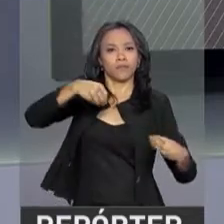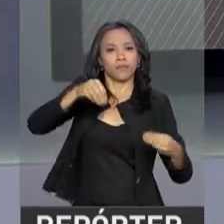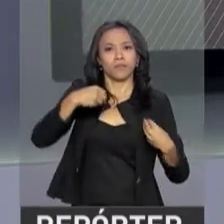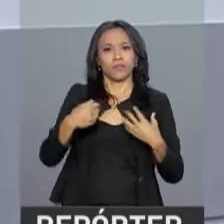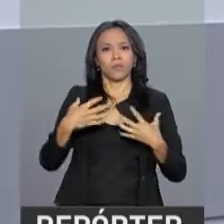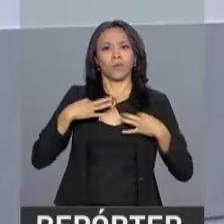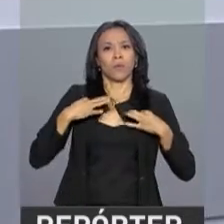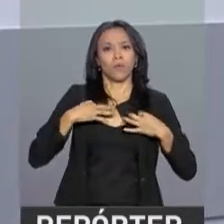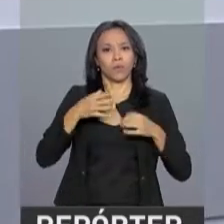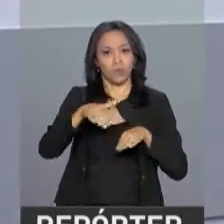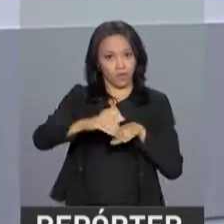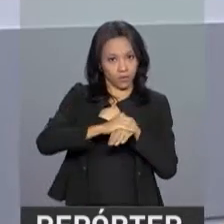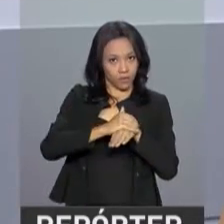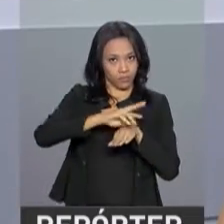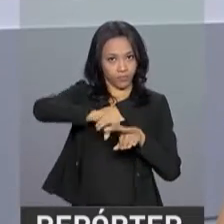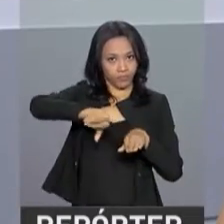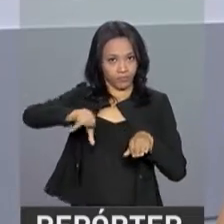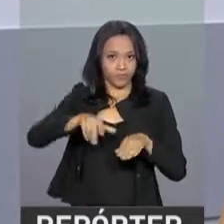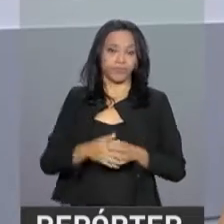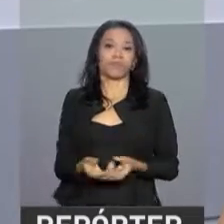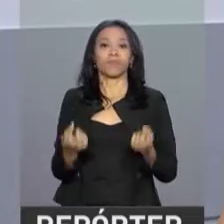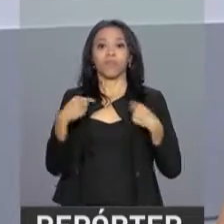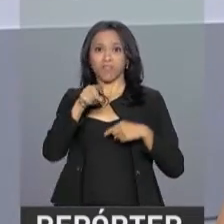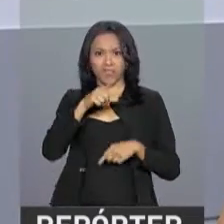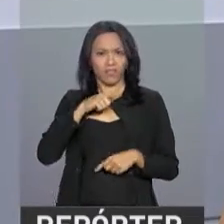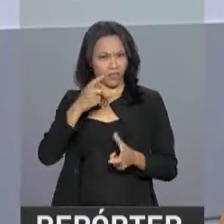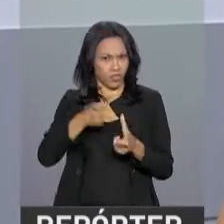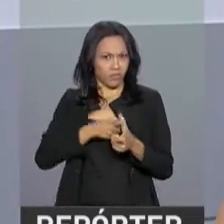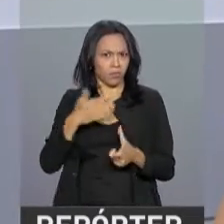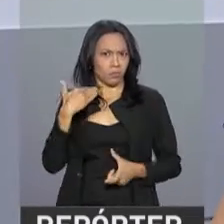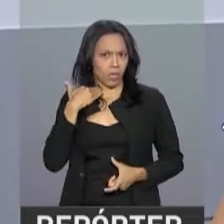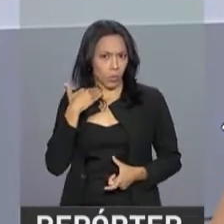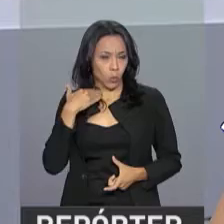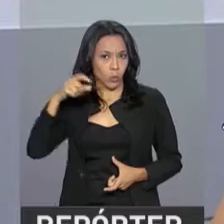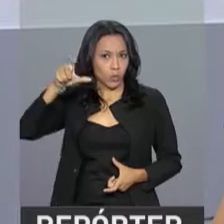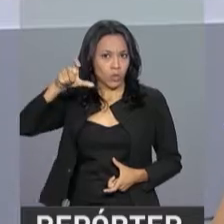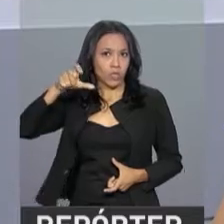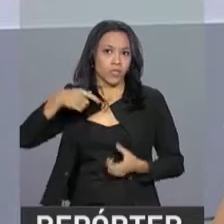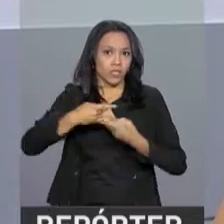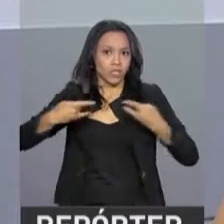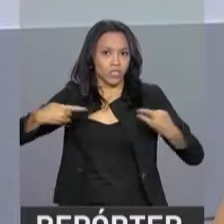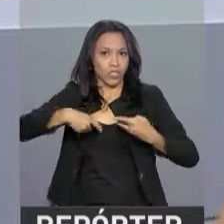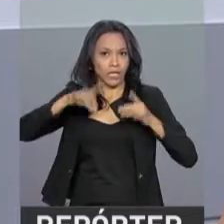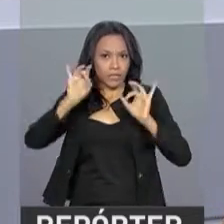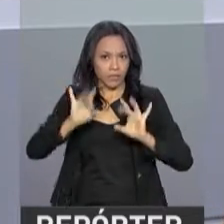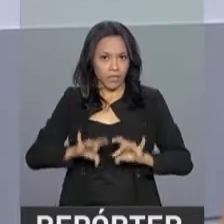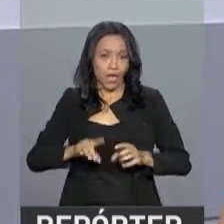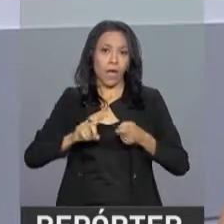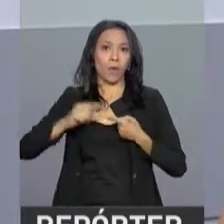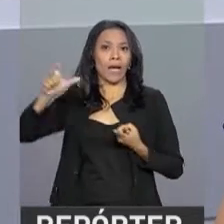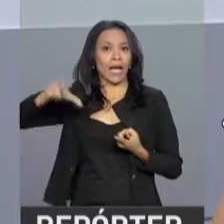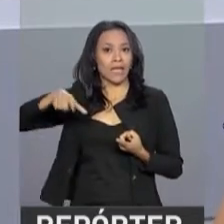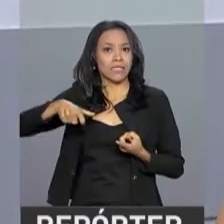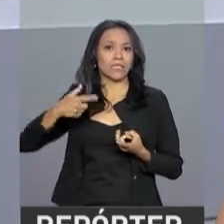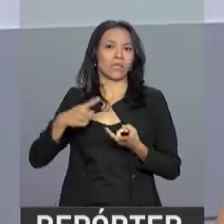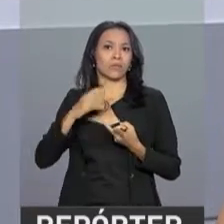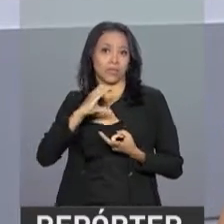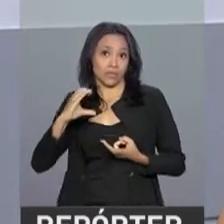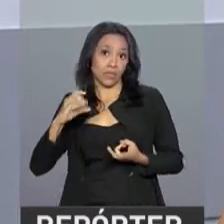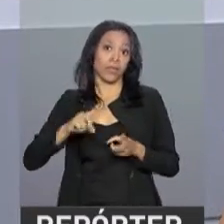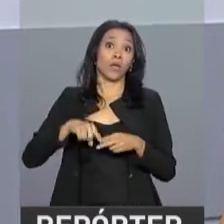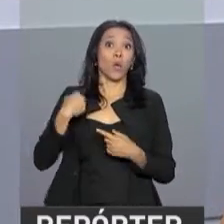calçados. Você tem dívidas com bancos, como cheque especial, cartão de crédito e empréstimo pessoal e